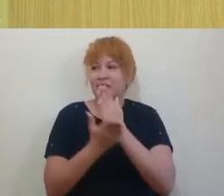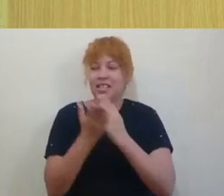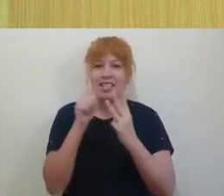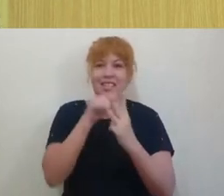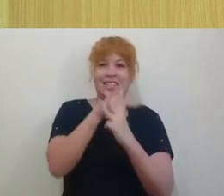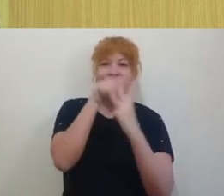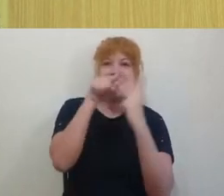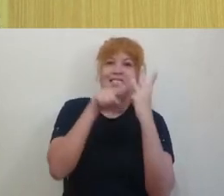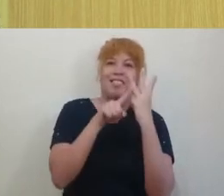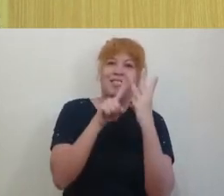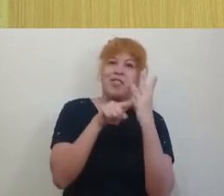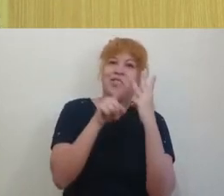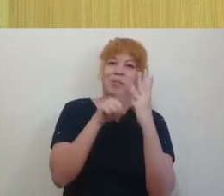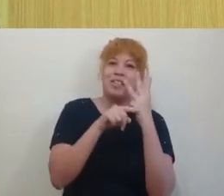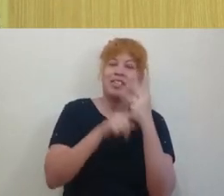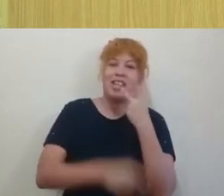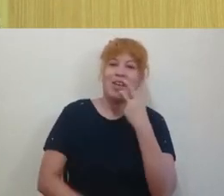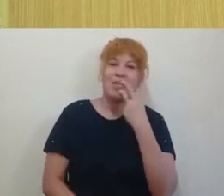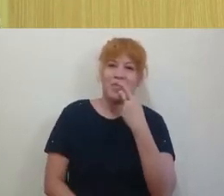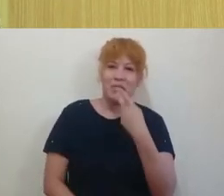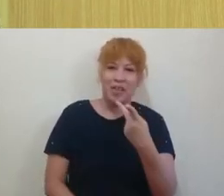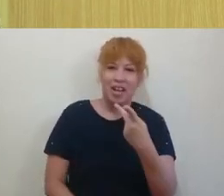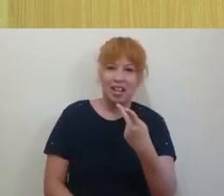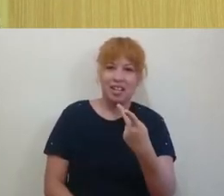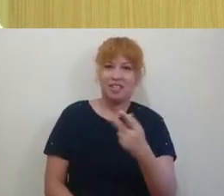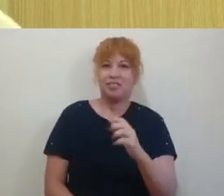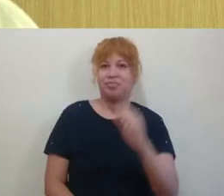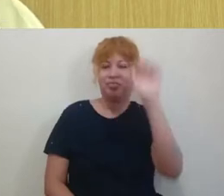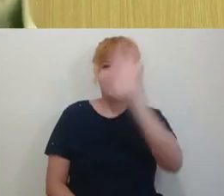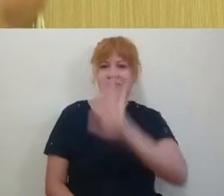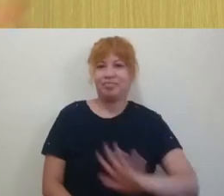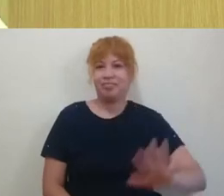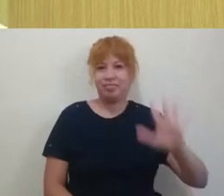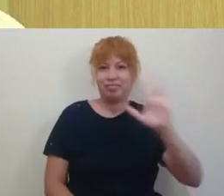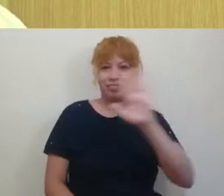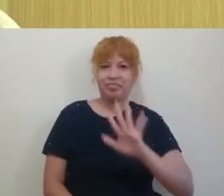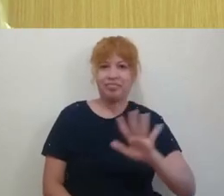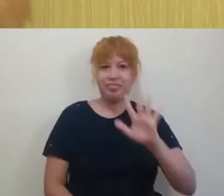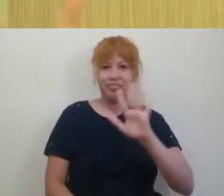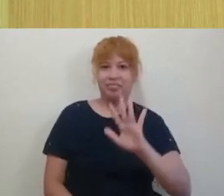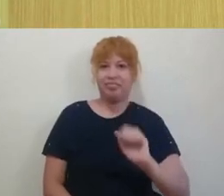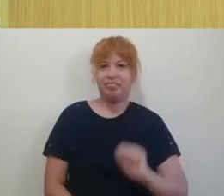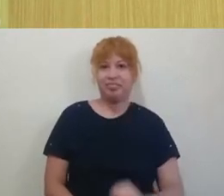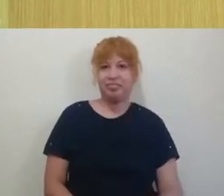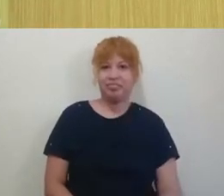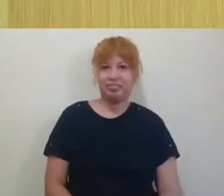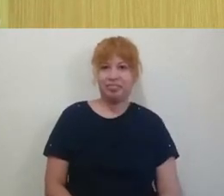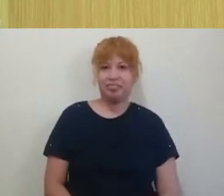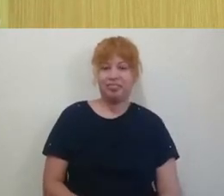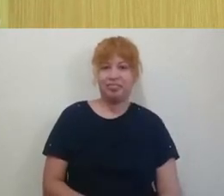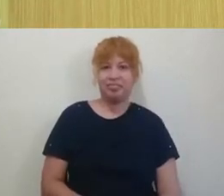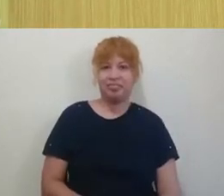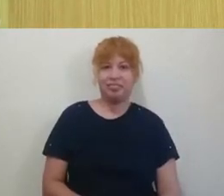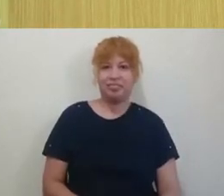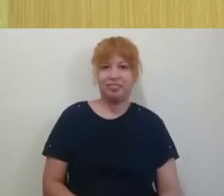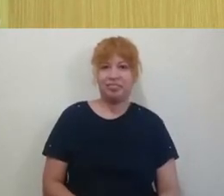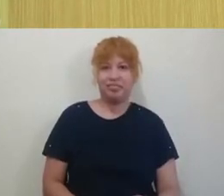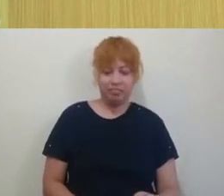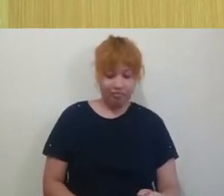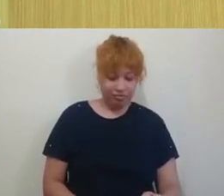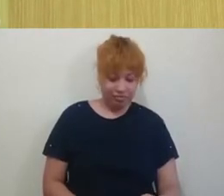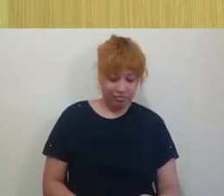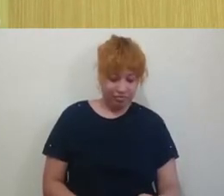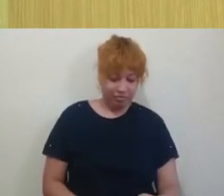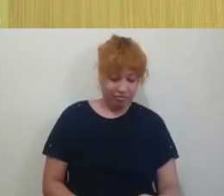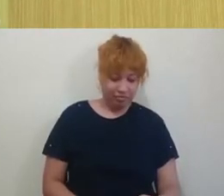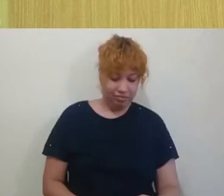que a gente busque a realização pessoal, um bom emprego, um bom empreendimento, para o